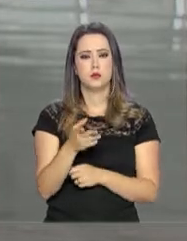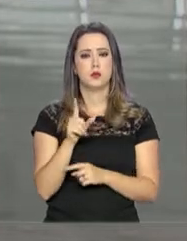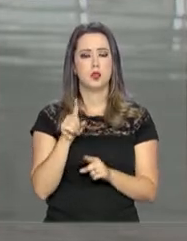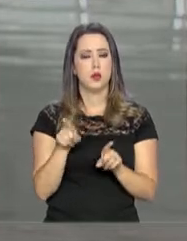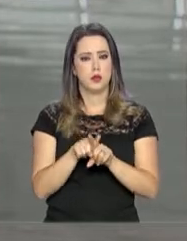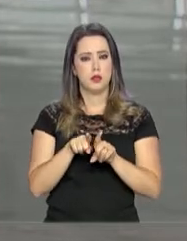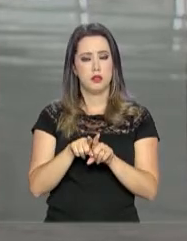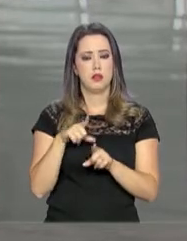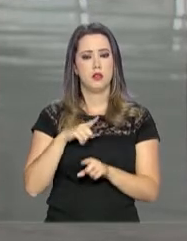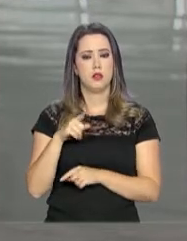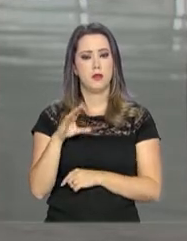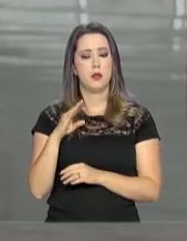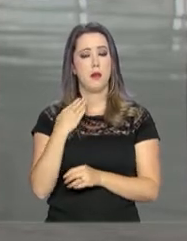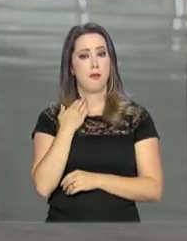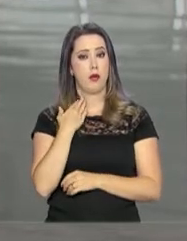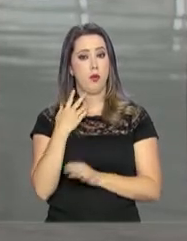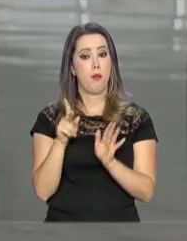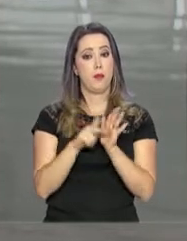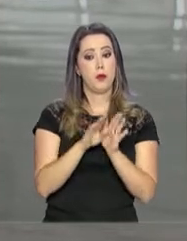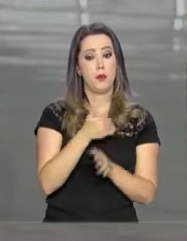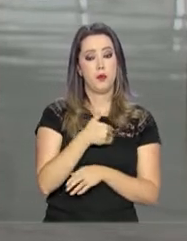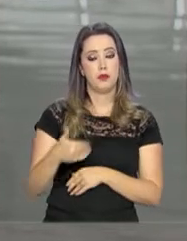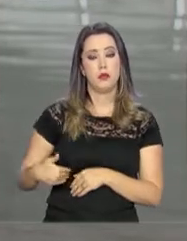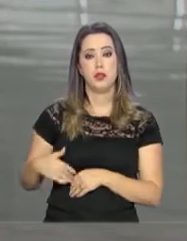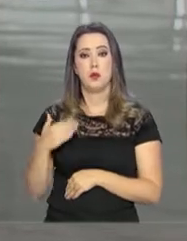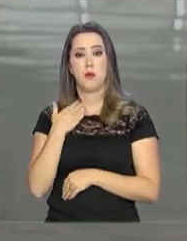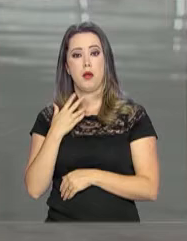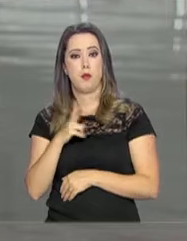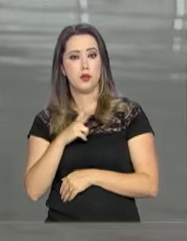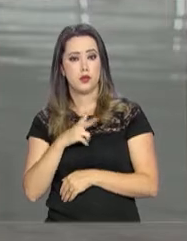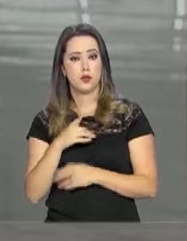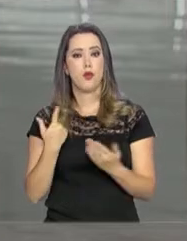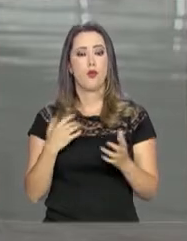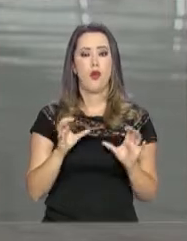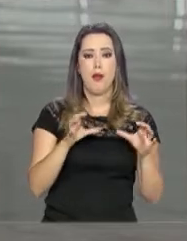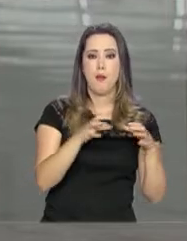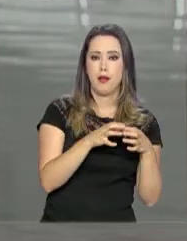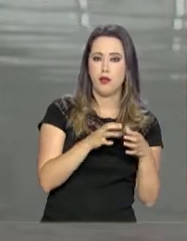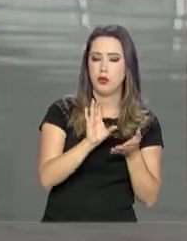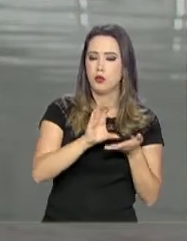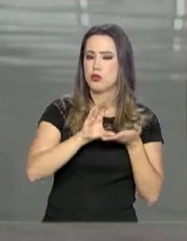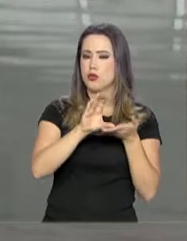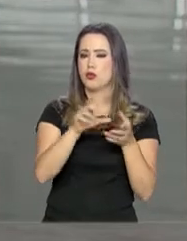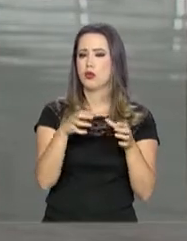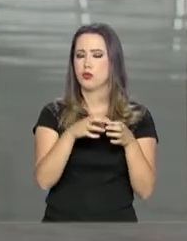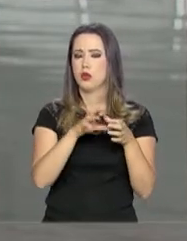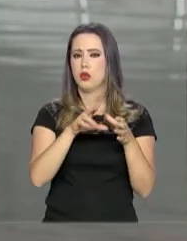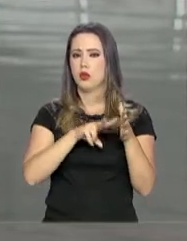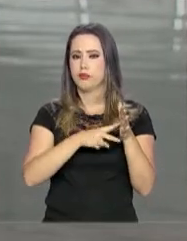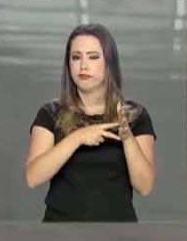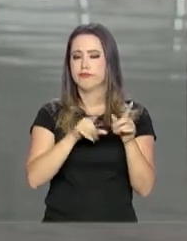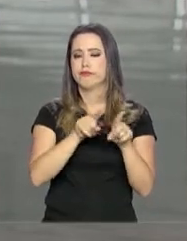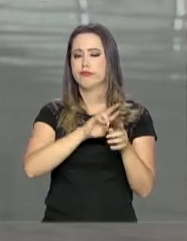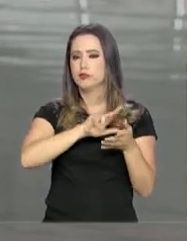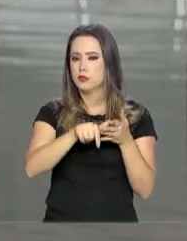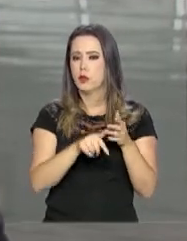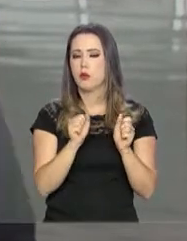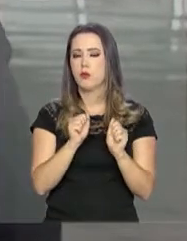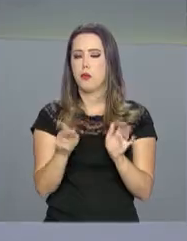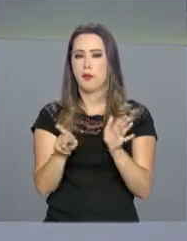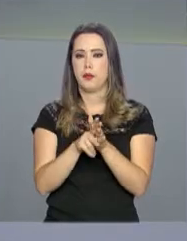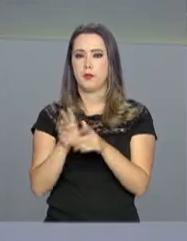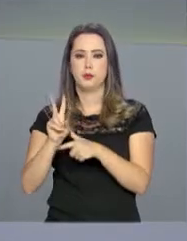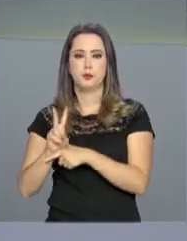o que inclui aí bancos públicos, bancos privados, bancos de cooperativas e também cooperativas de crédito. Volto com você no